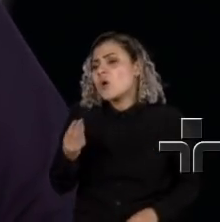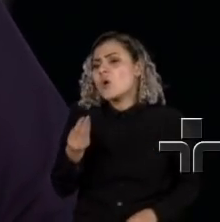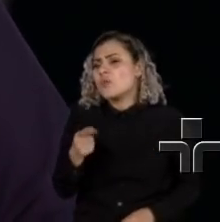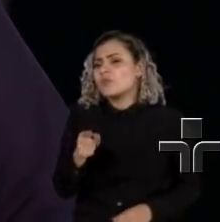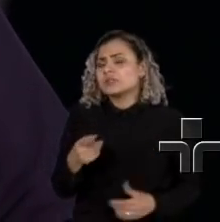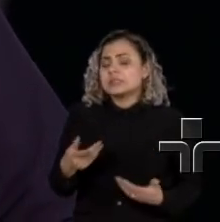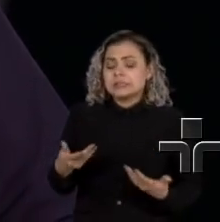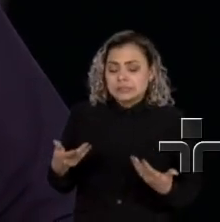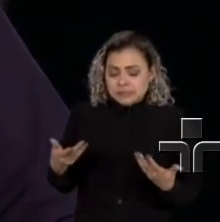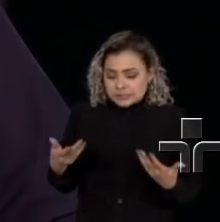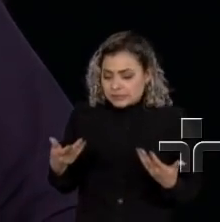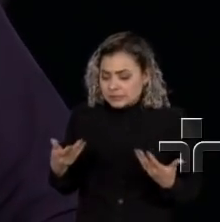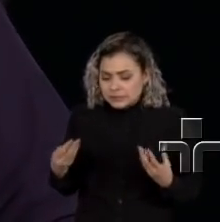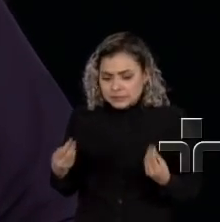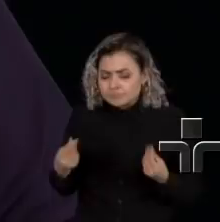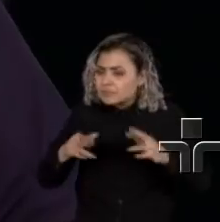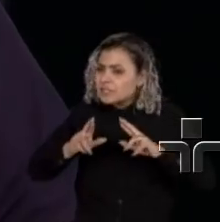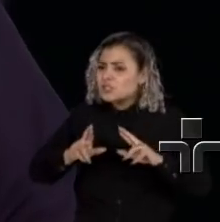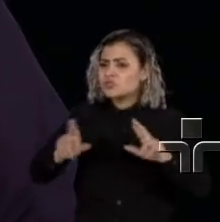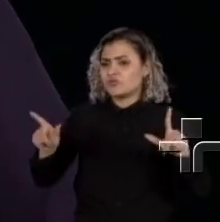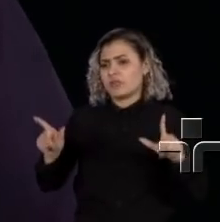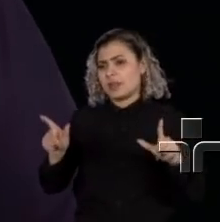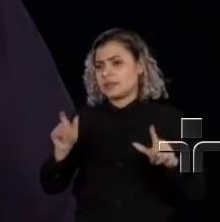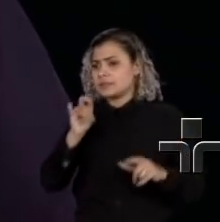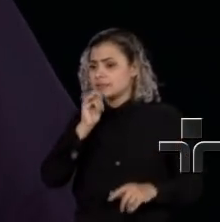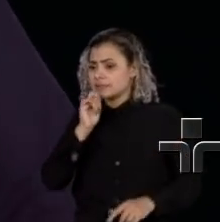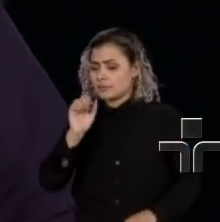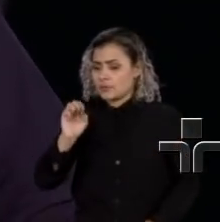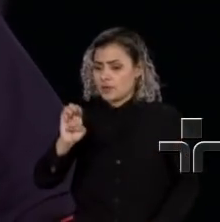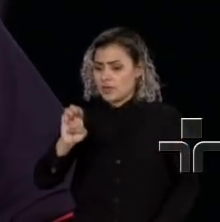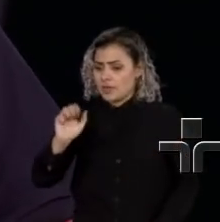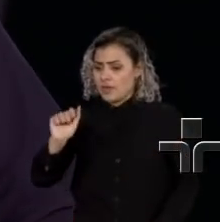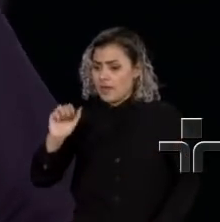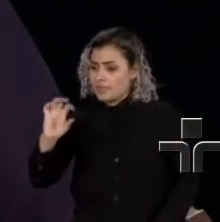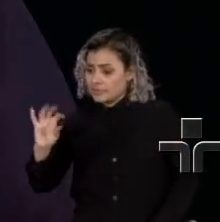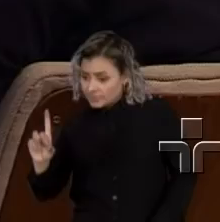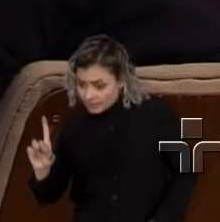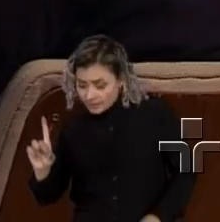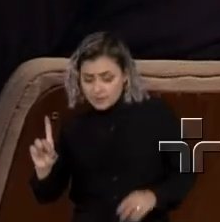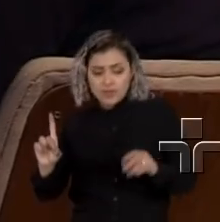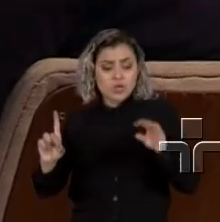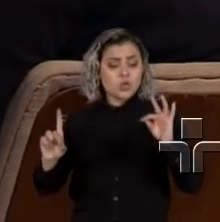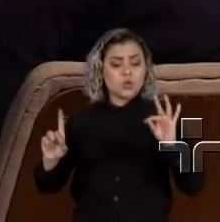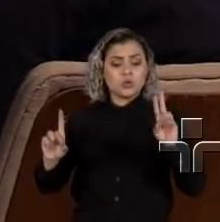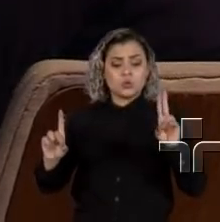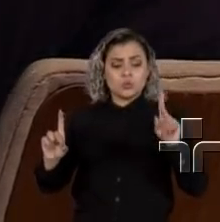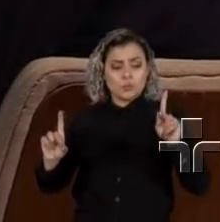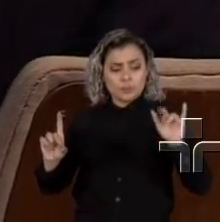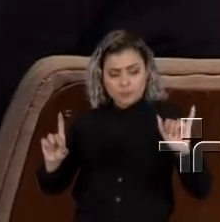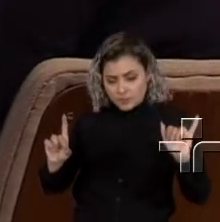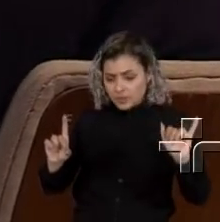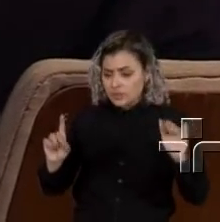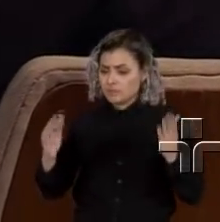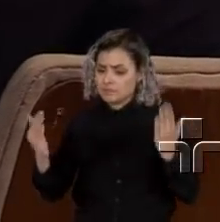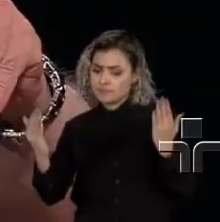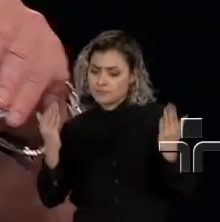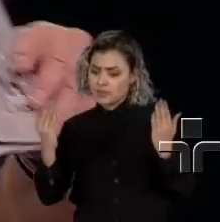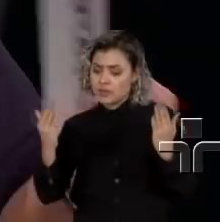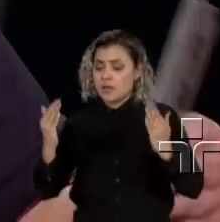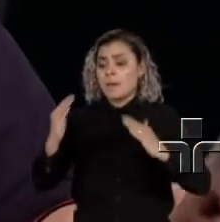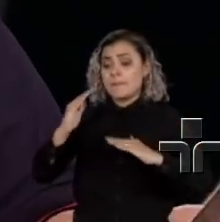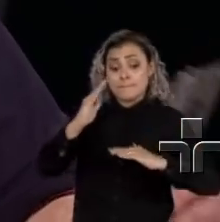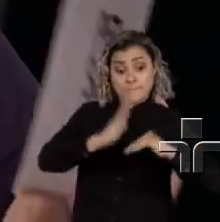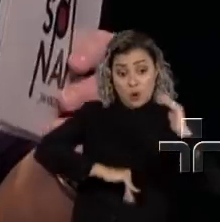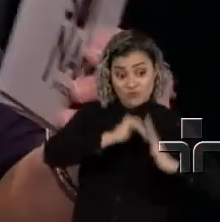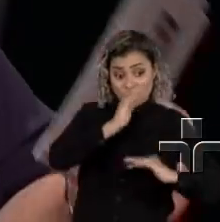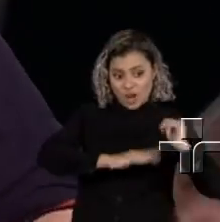veria essa diferença de EAD, a Tupi? Como é que foi essa coisa do amador para o